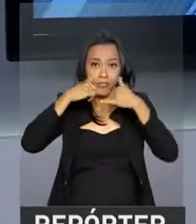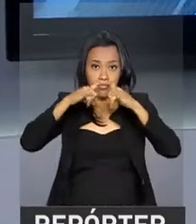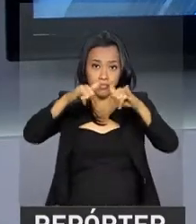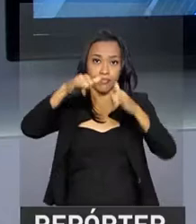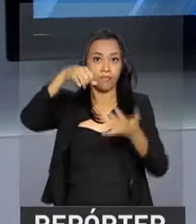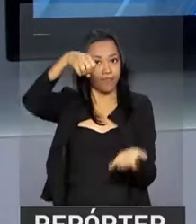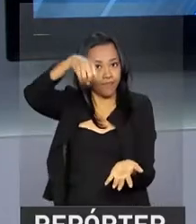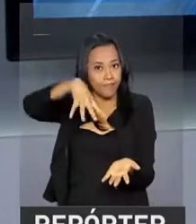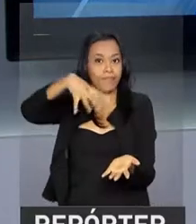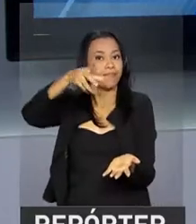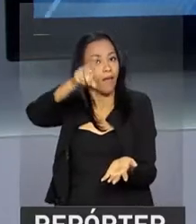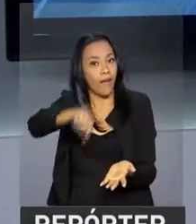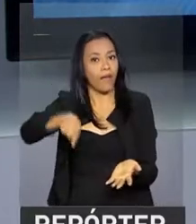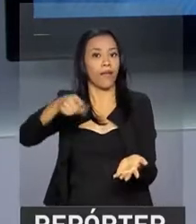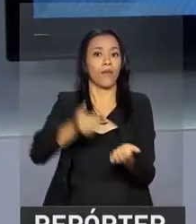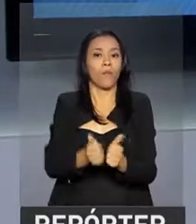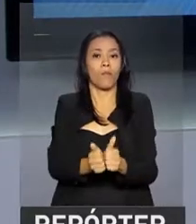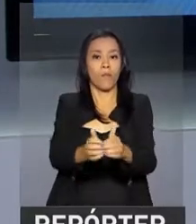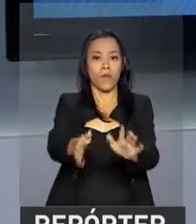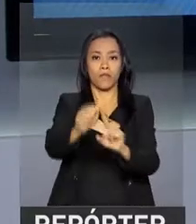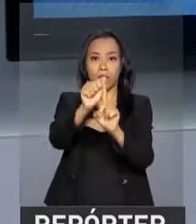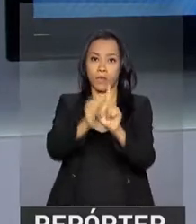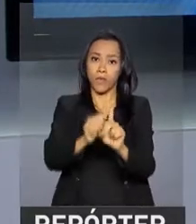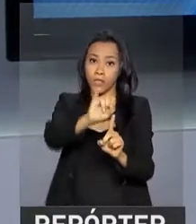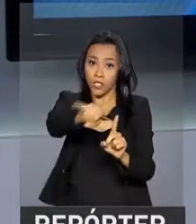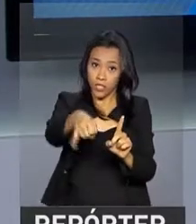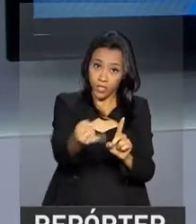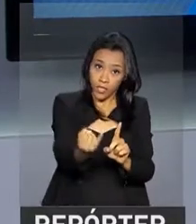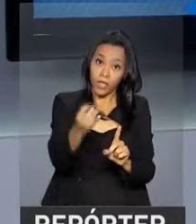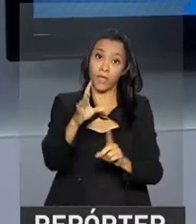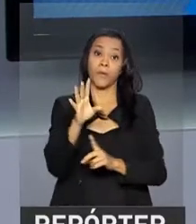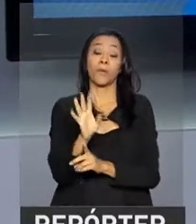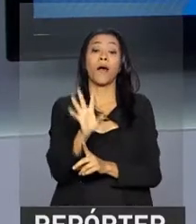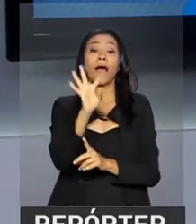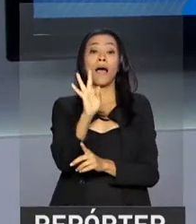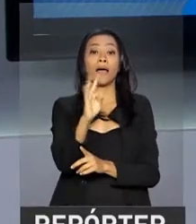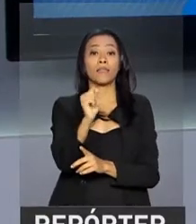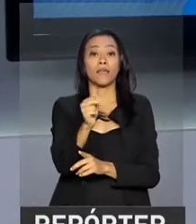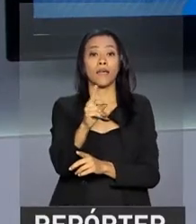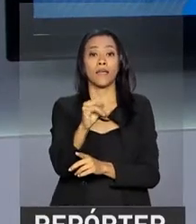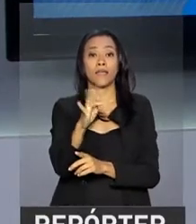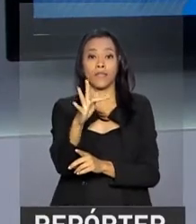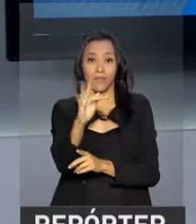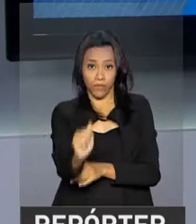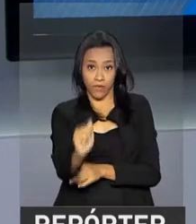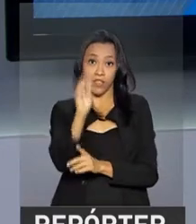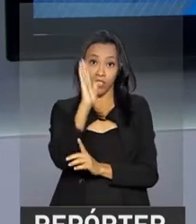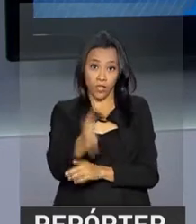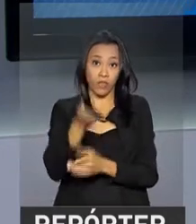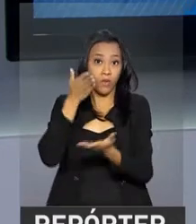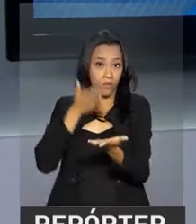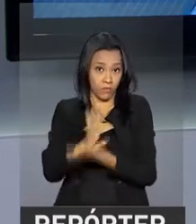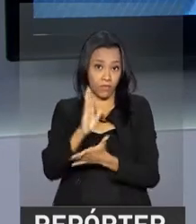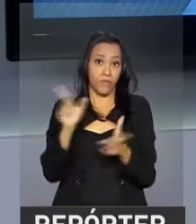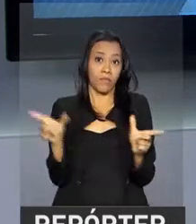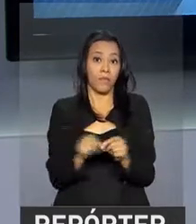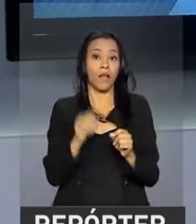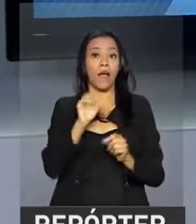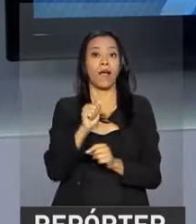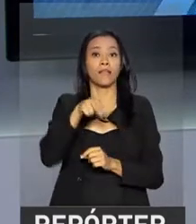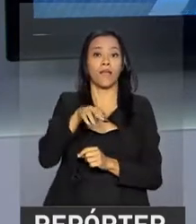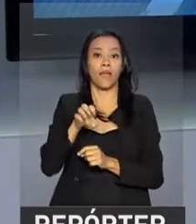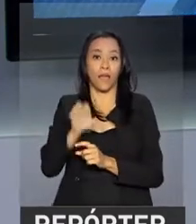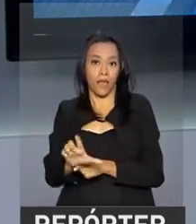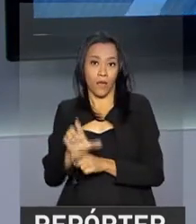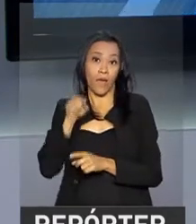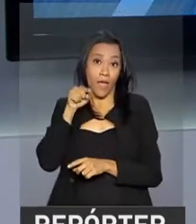conscientes. Entra em vigor, a partir de janeiro, a tarifa branca aprovada no ano passado pela Agência Nacional de Energia Elétrica, a ANEEL.